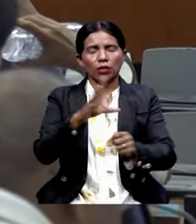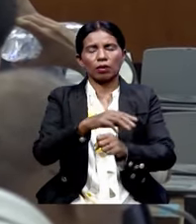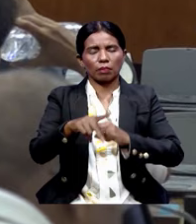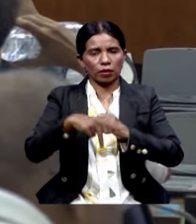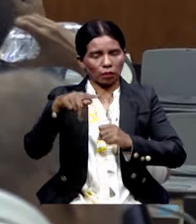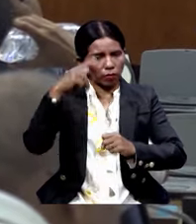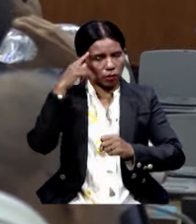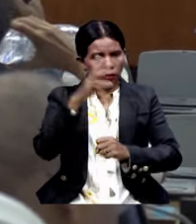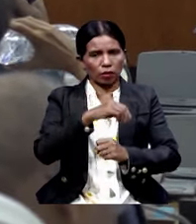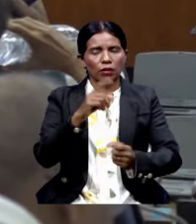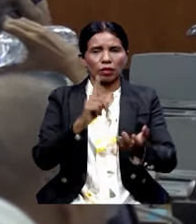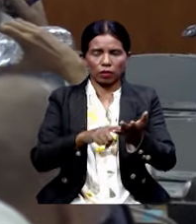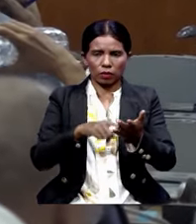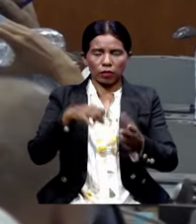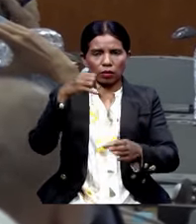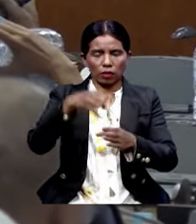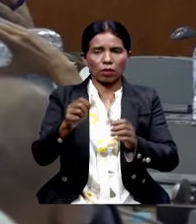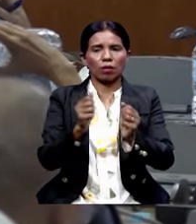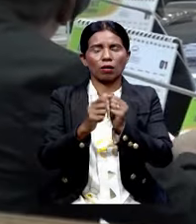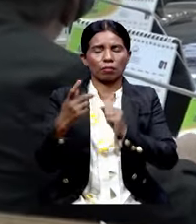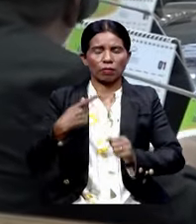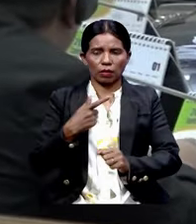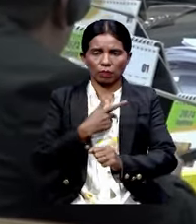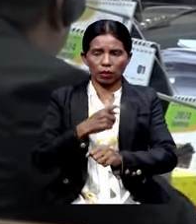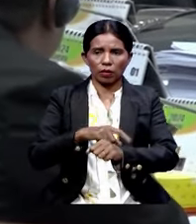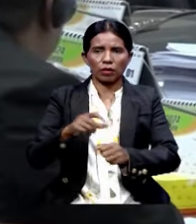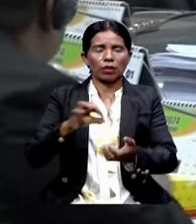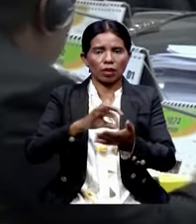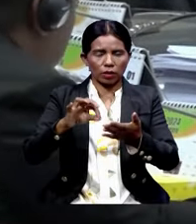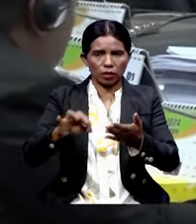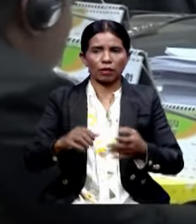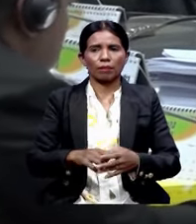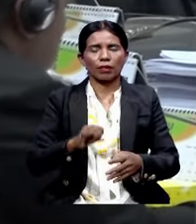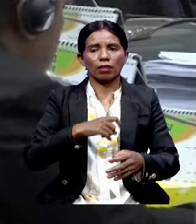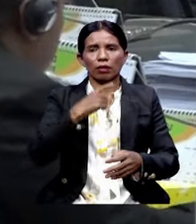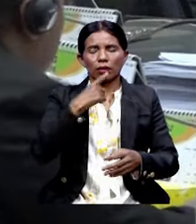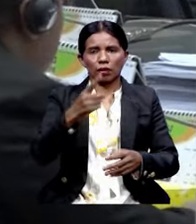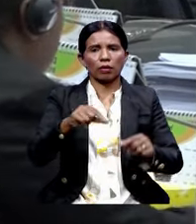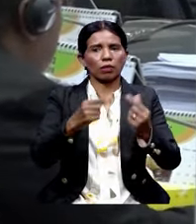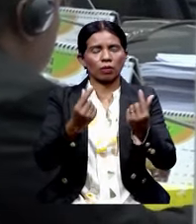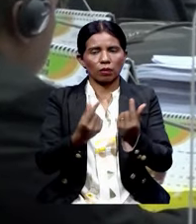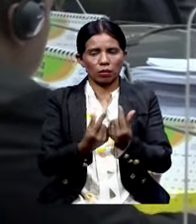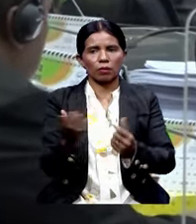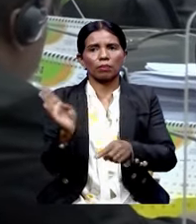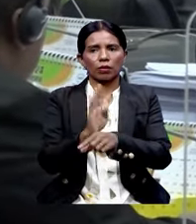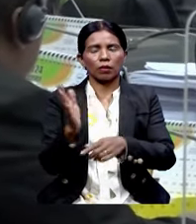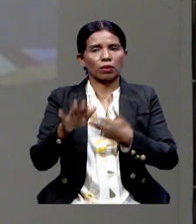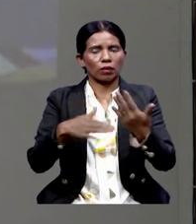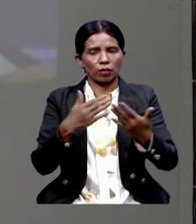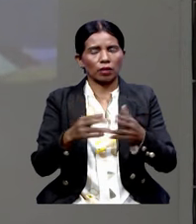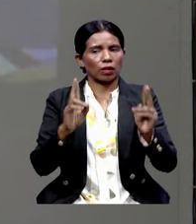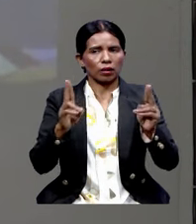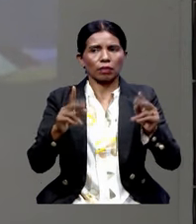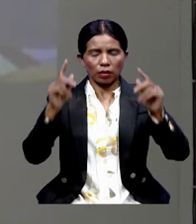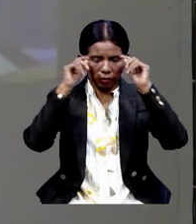político, no discute clean o Parlamento Nacional, molocasi na tratado referê. Kawakara katu atetem da equipa negociador Sira kata klaus urgente ba